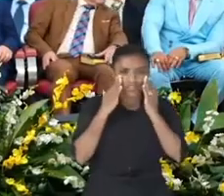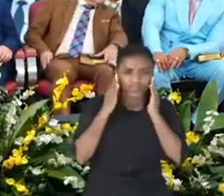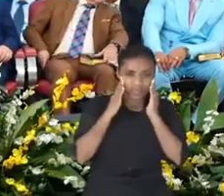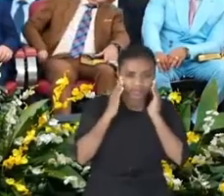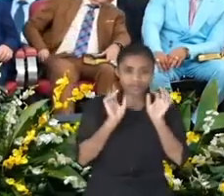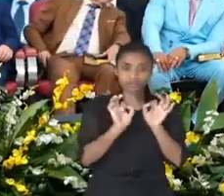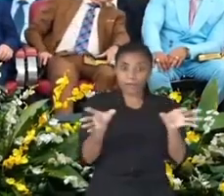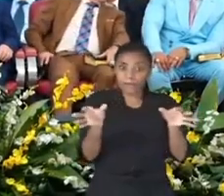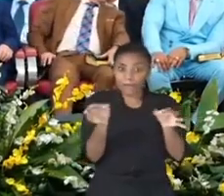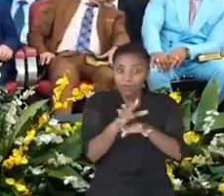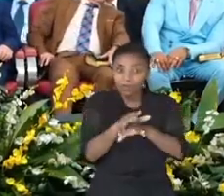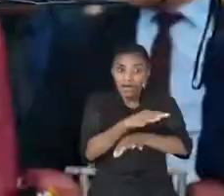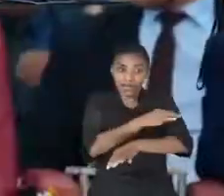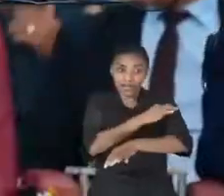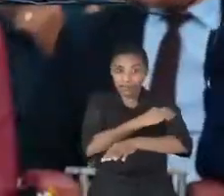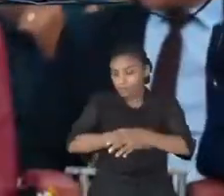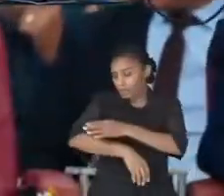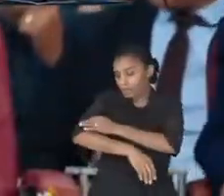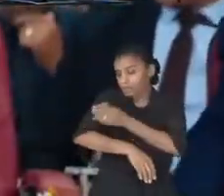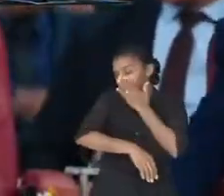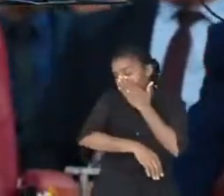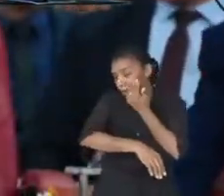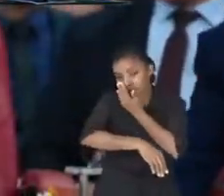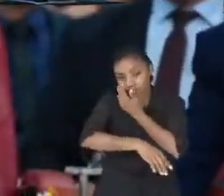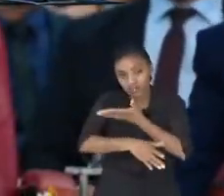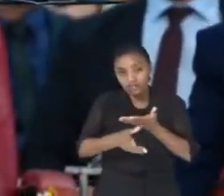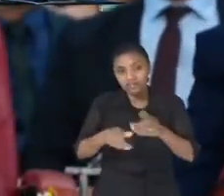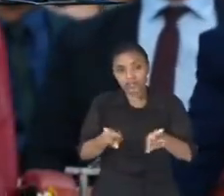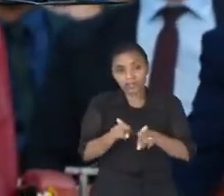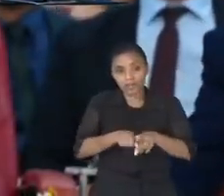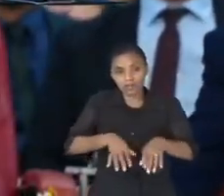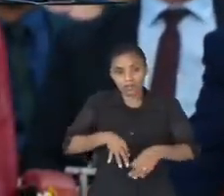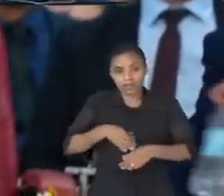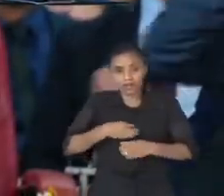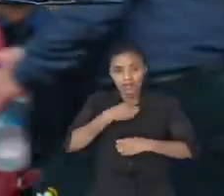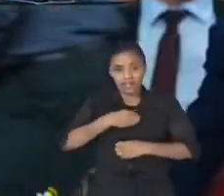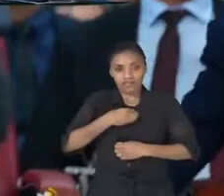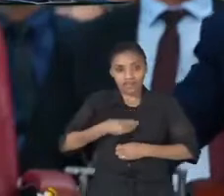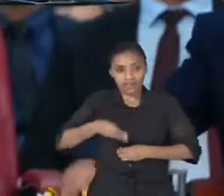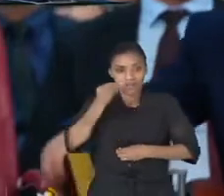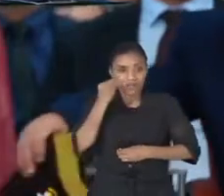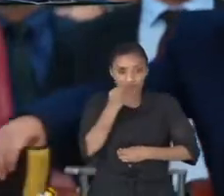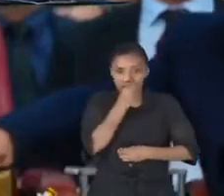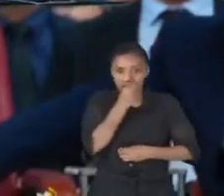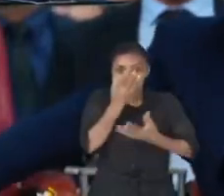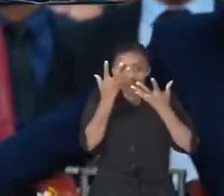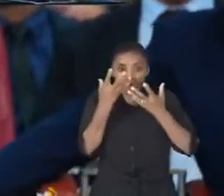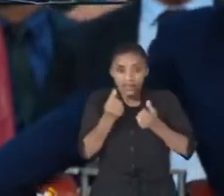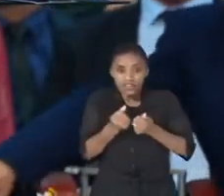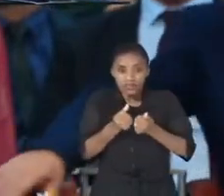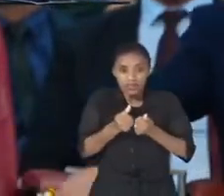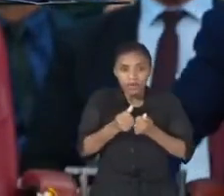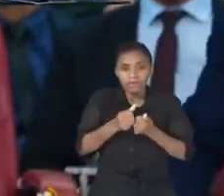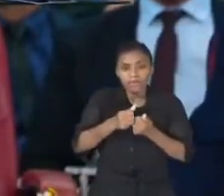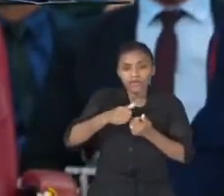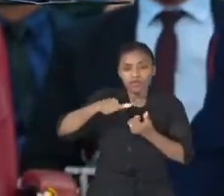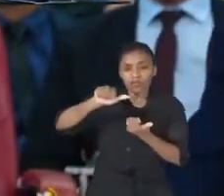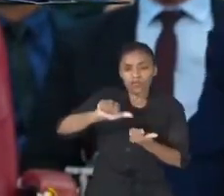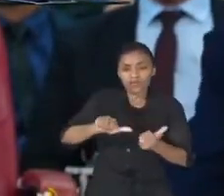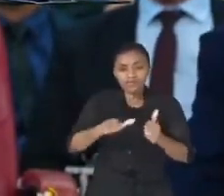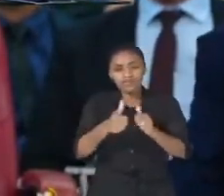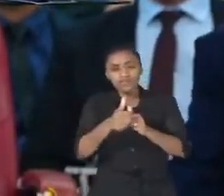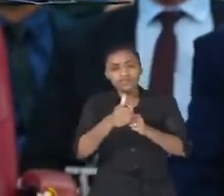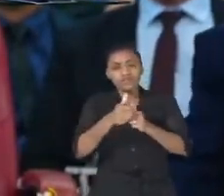Então prepare a manga da camisa, a ponta da gravata, porque vamos receber um batismo de quebrantamento aqui nessa